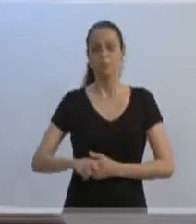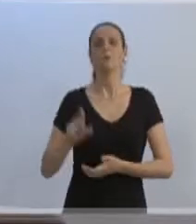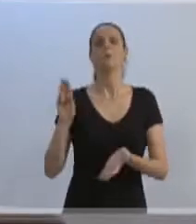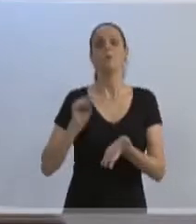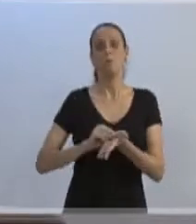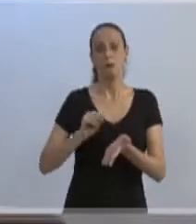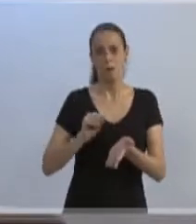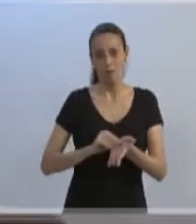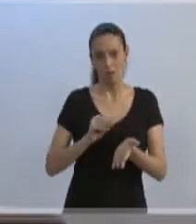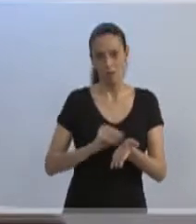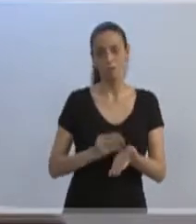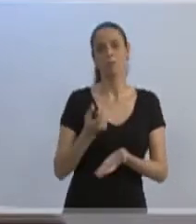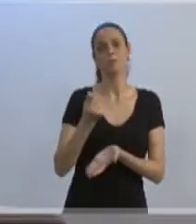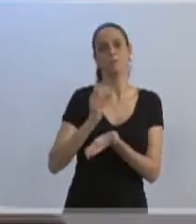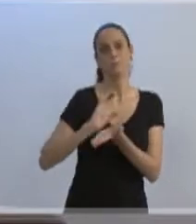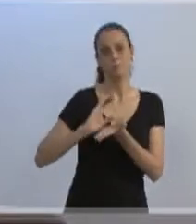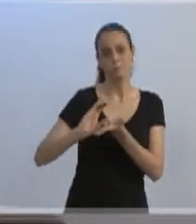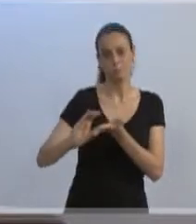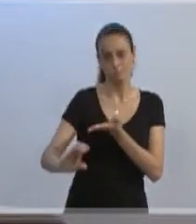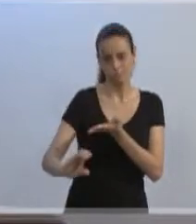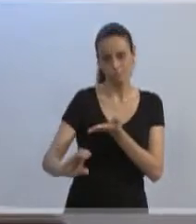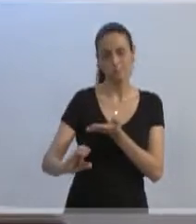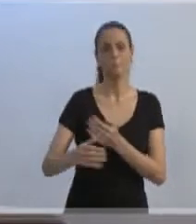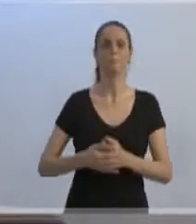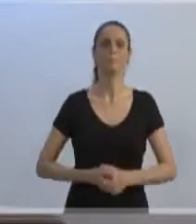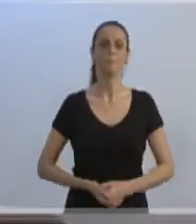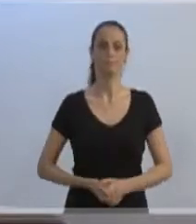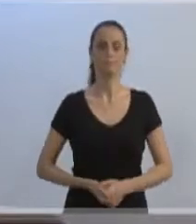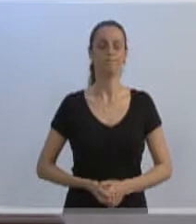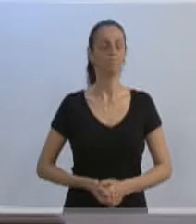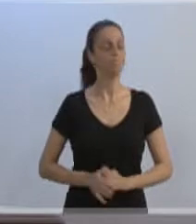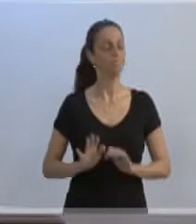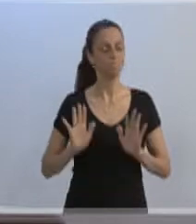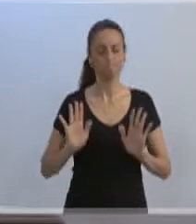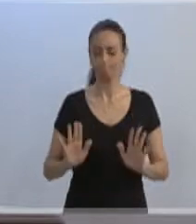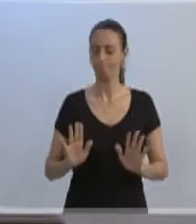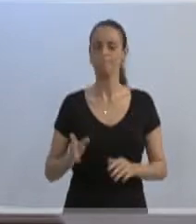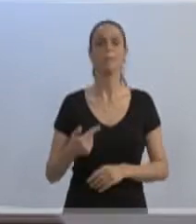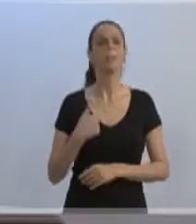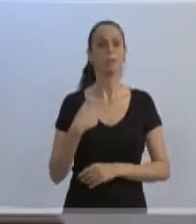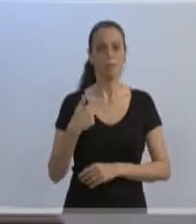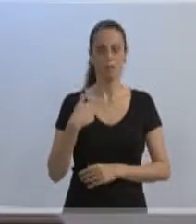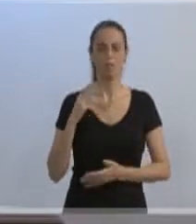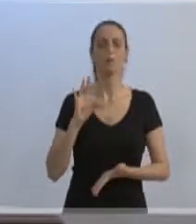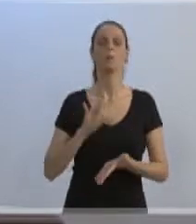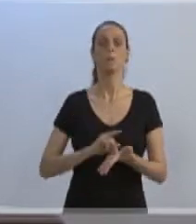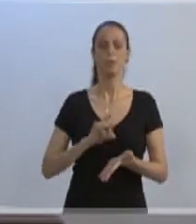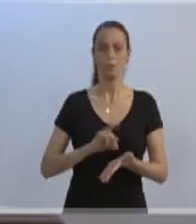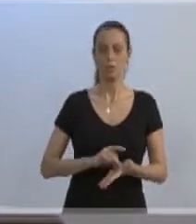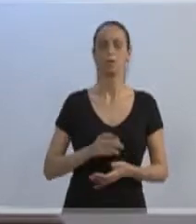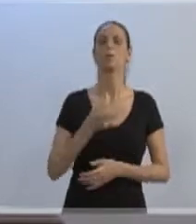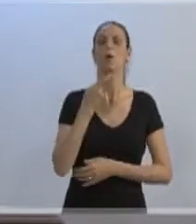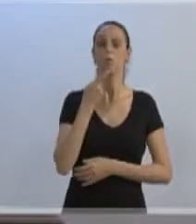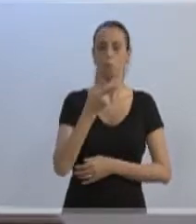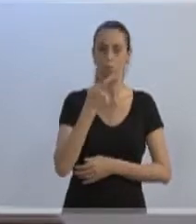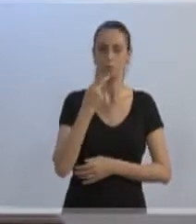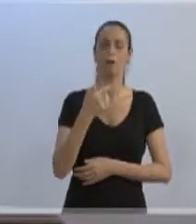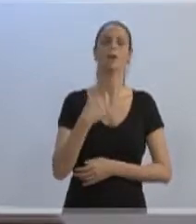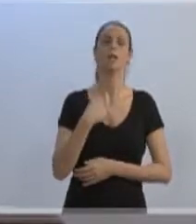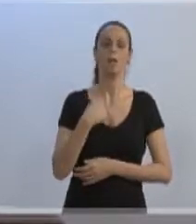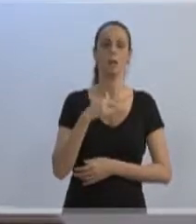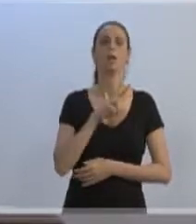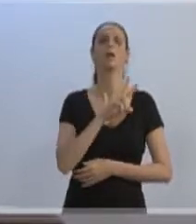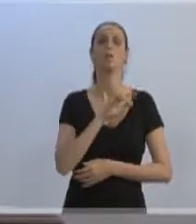para poder o governo atender às demandas sem dúvida eu faço questão de falar aqui que vou votar